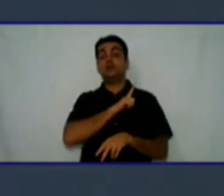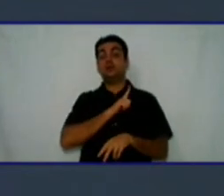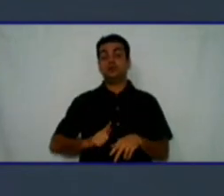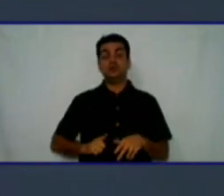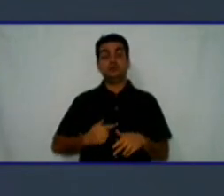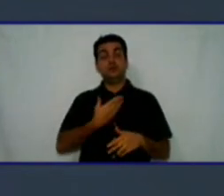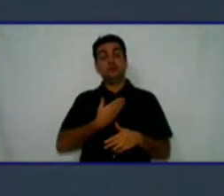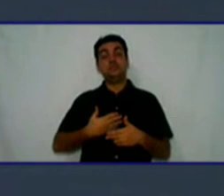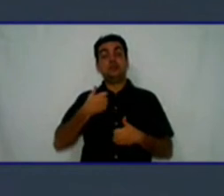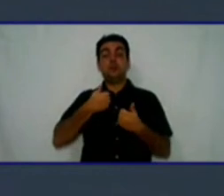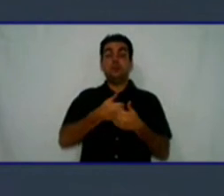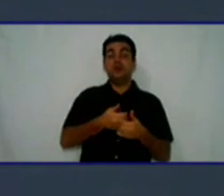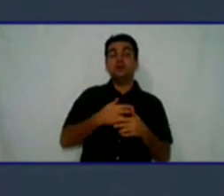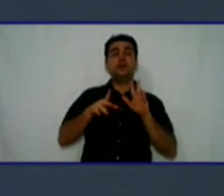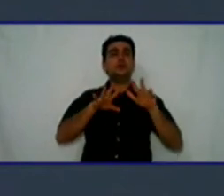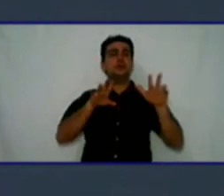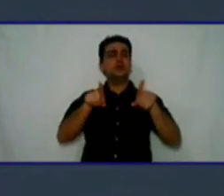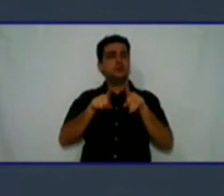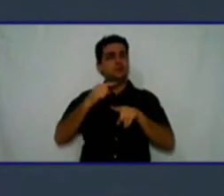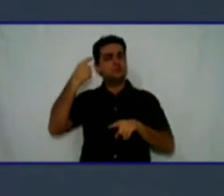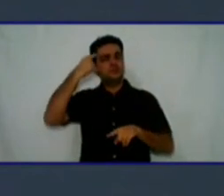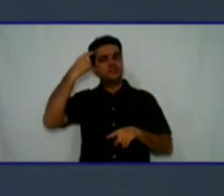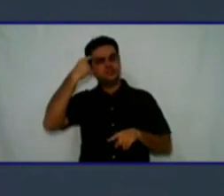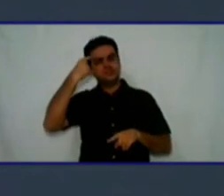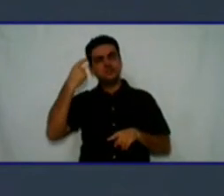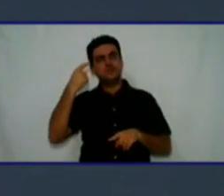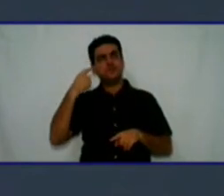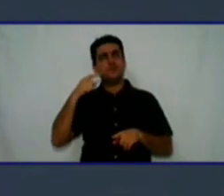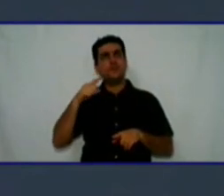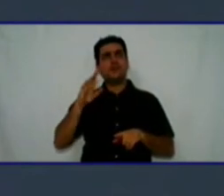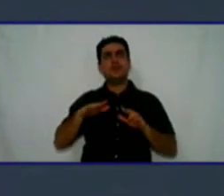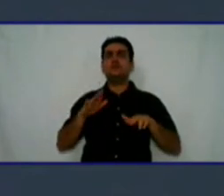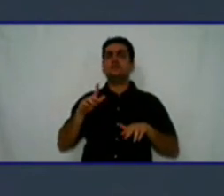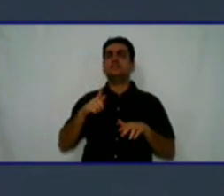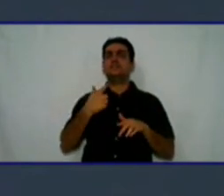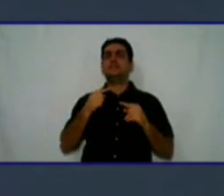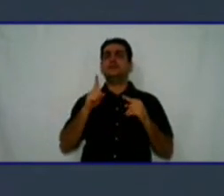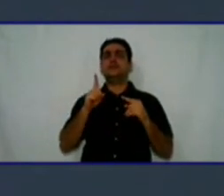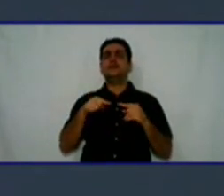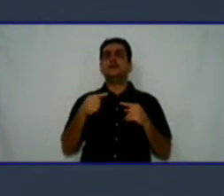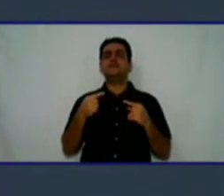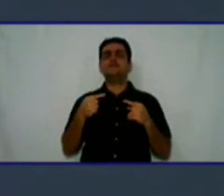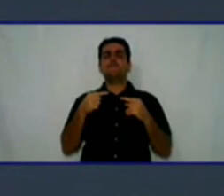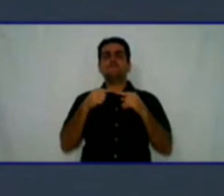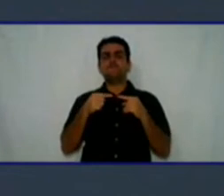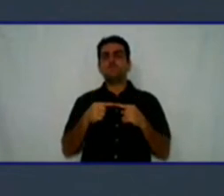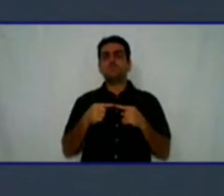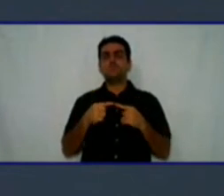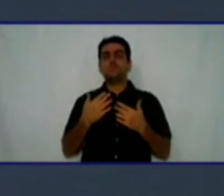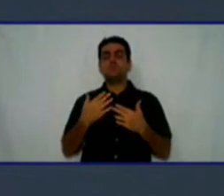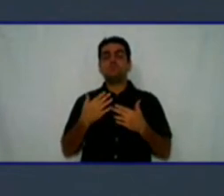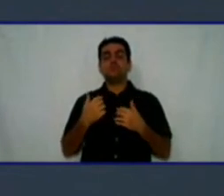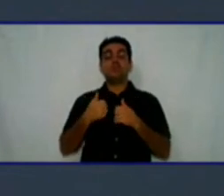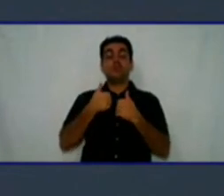condutas e ideologias outroras empregadas por